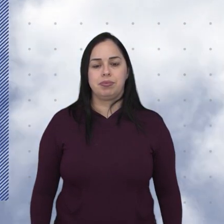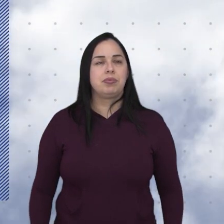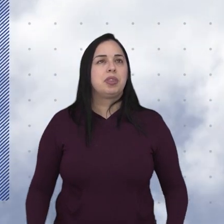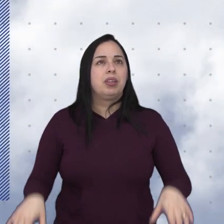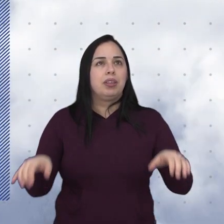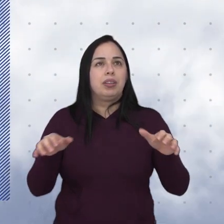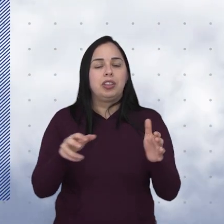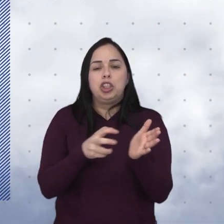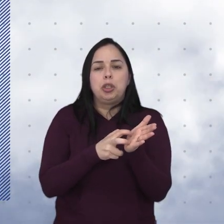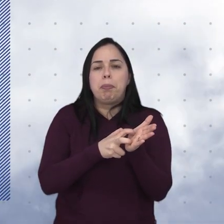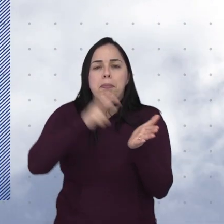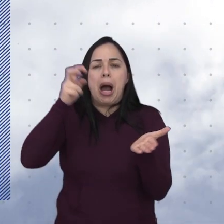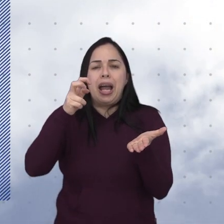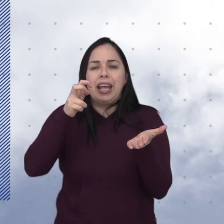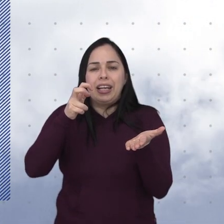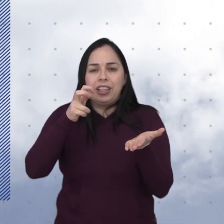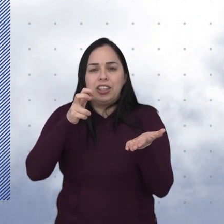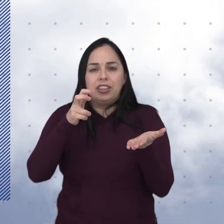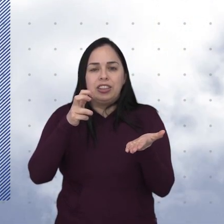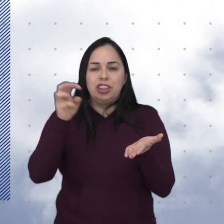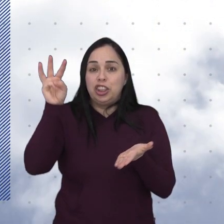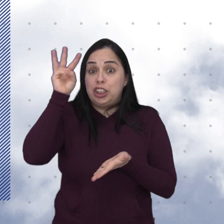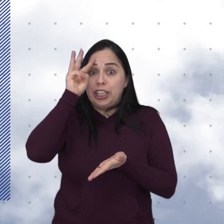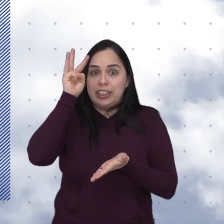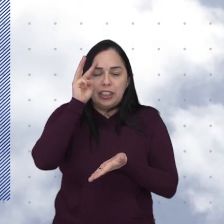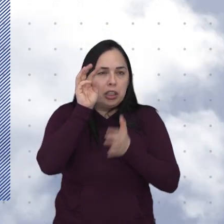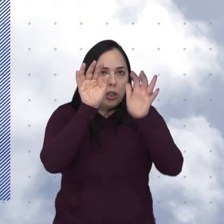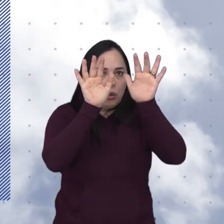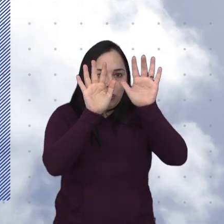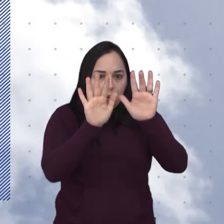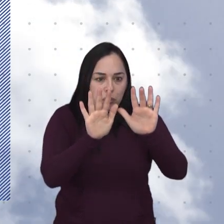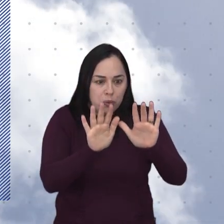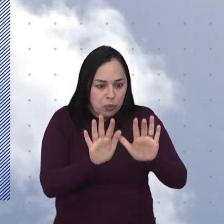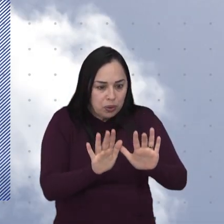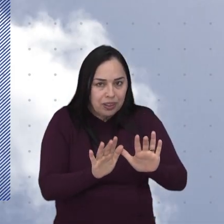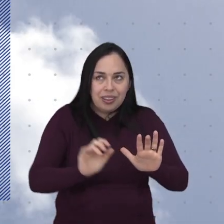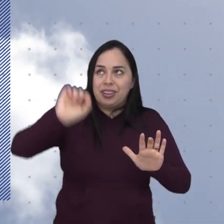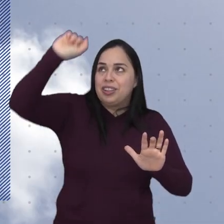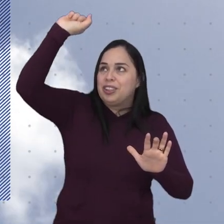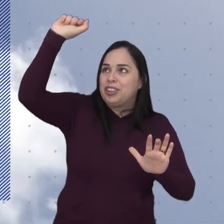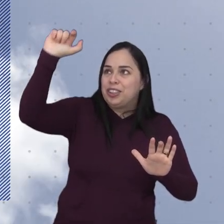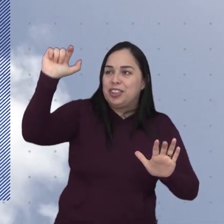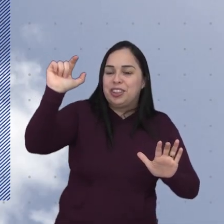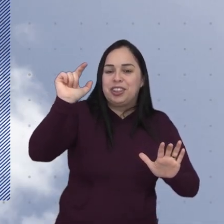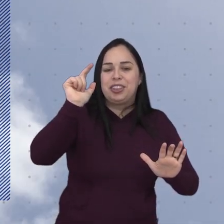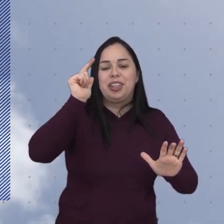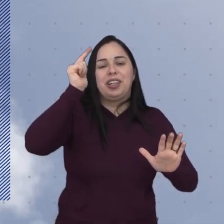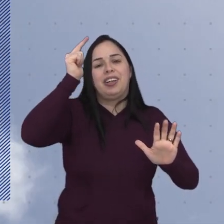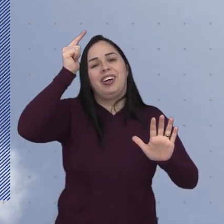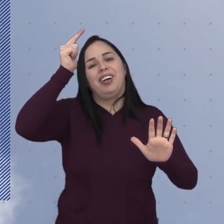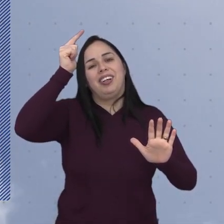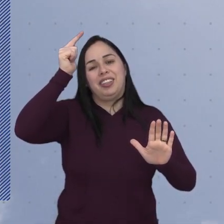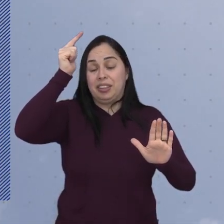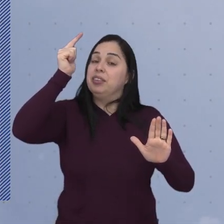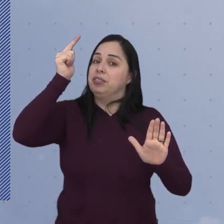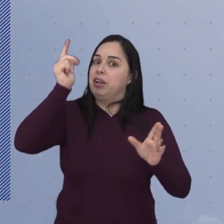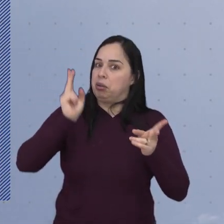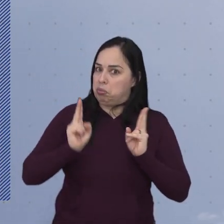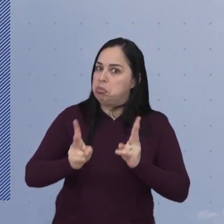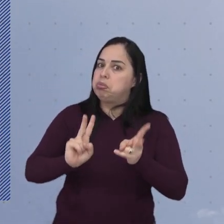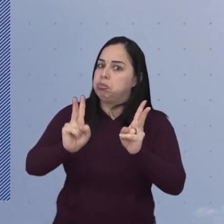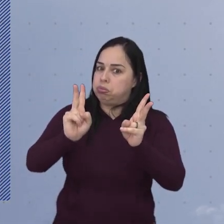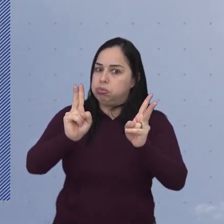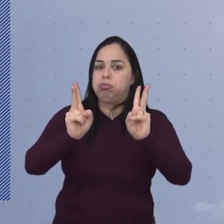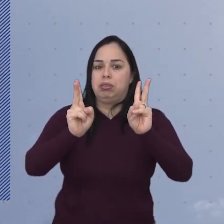O intenso nevoeiro durante o amanhecer desta terça-feira logo deu lugar a tempo aberto. O dia deve permanecer assim,